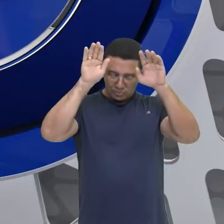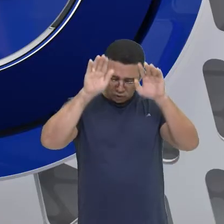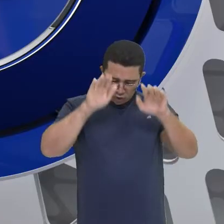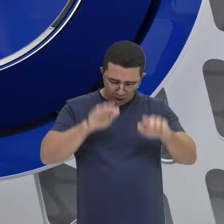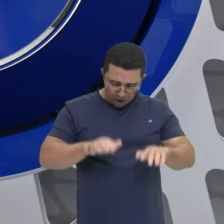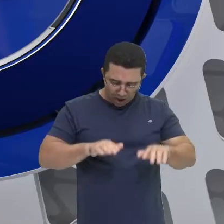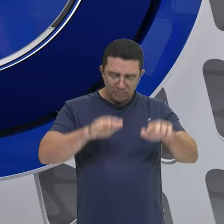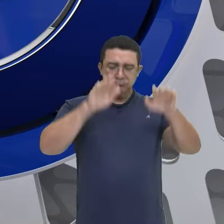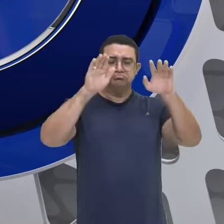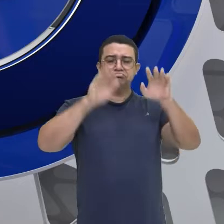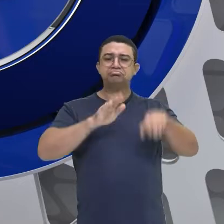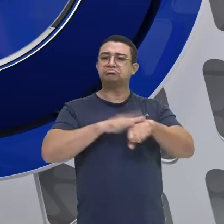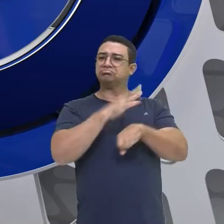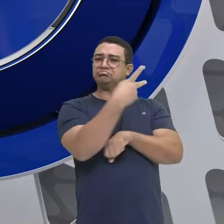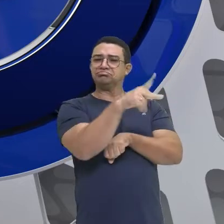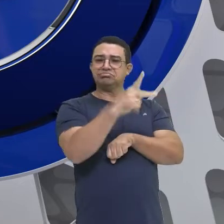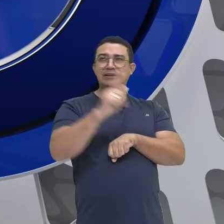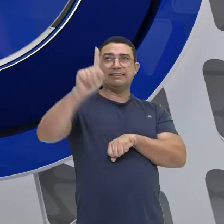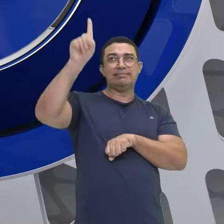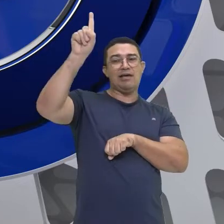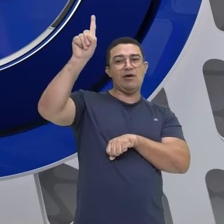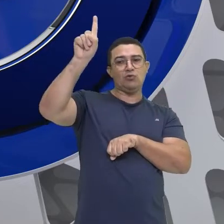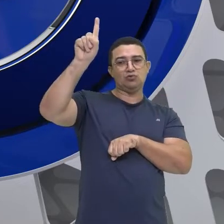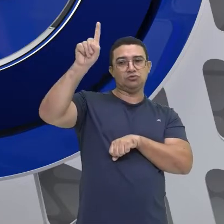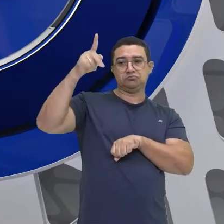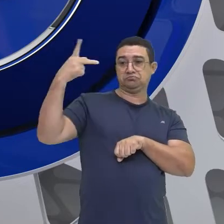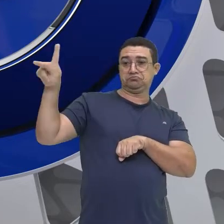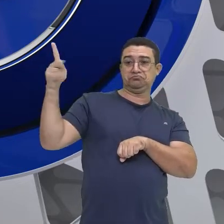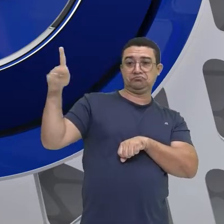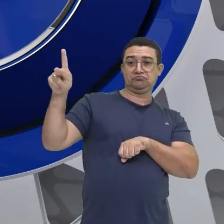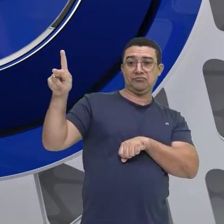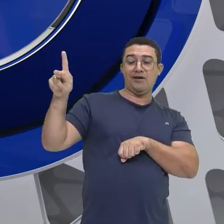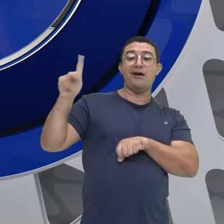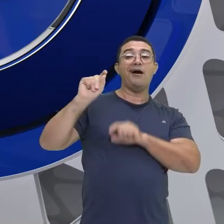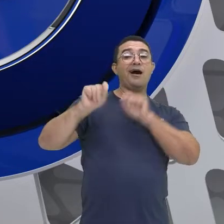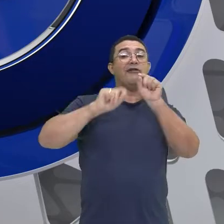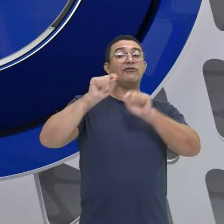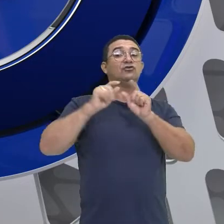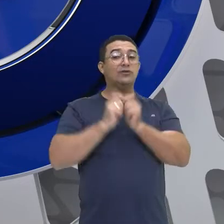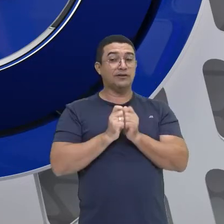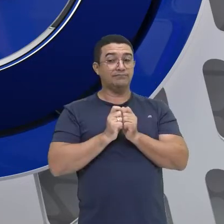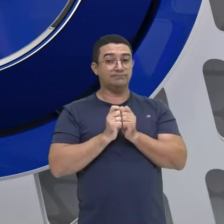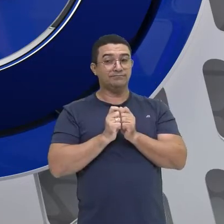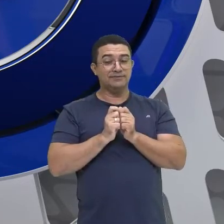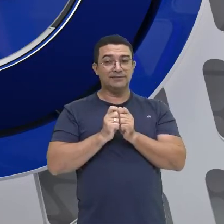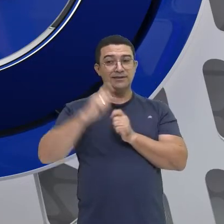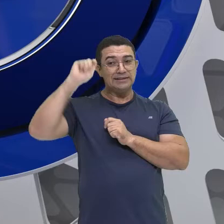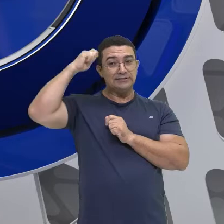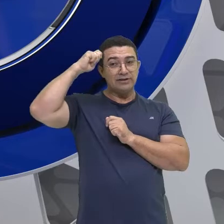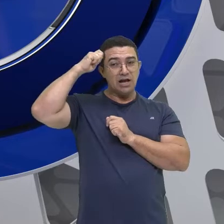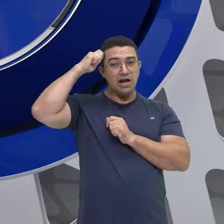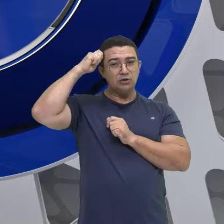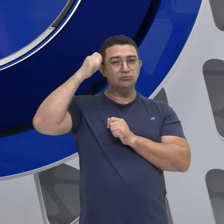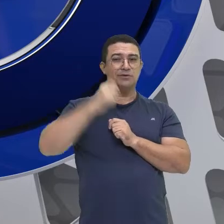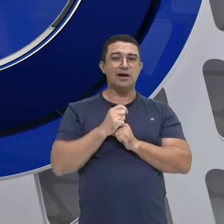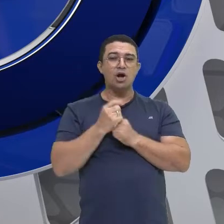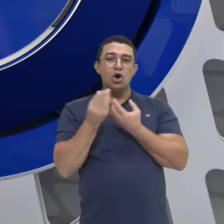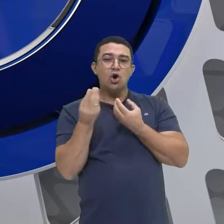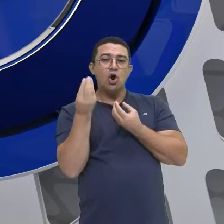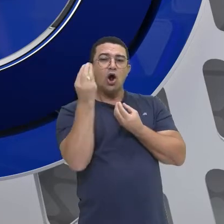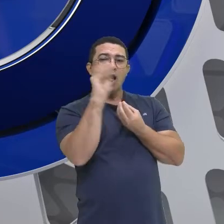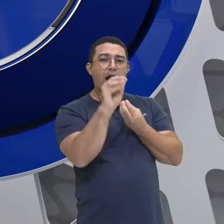forma explícita, eles acabaram fazendo o que a gente chama hoje de sincretismo religioso. Eles tentavam inserir